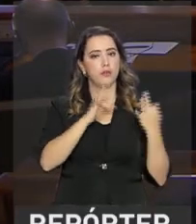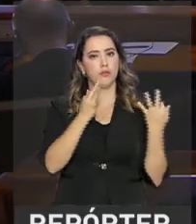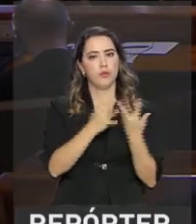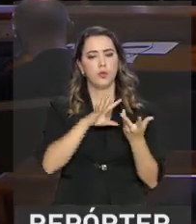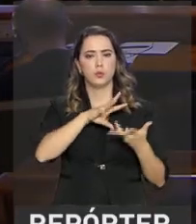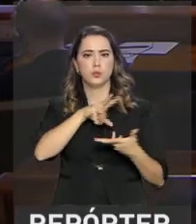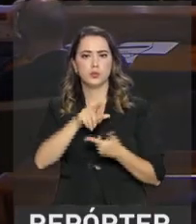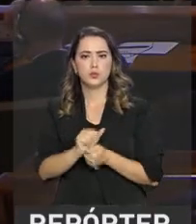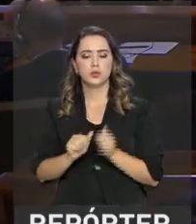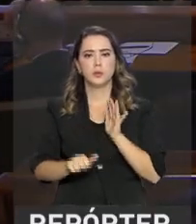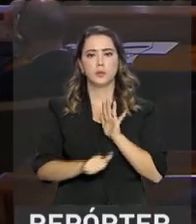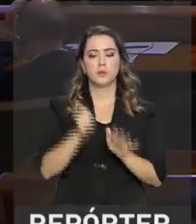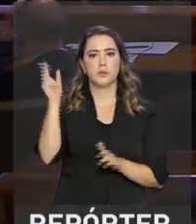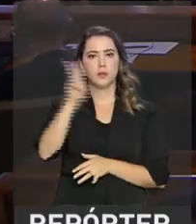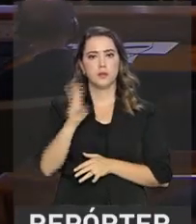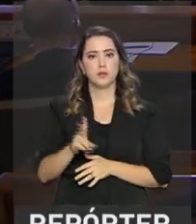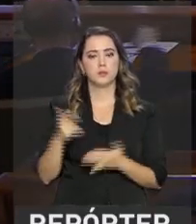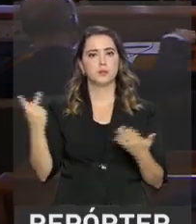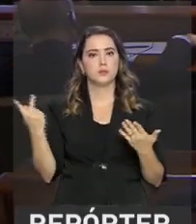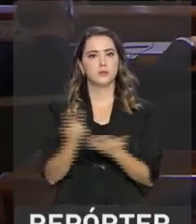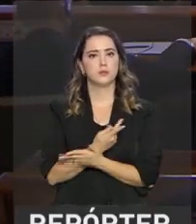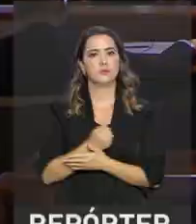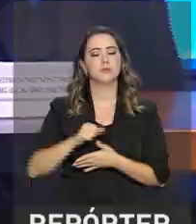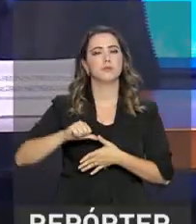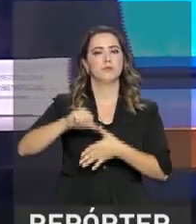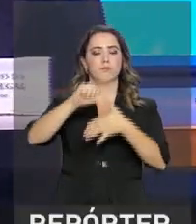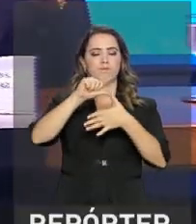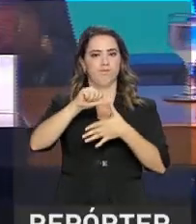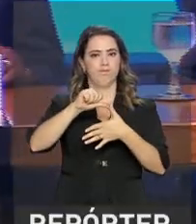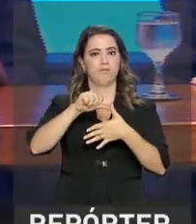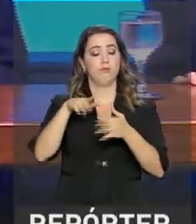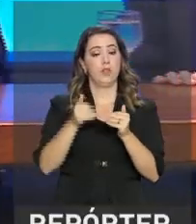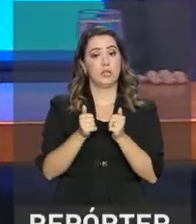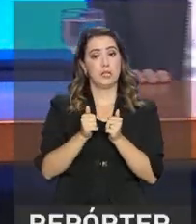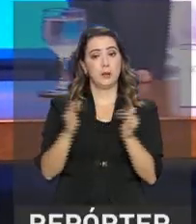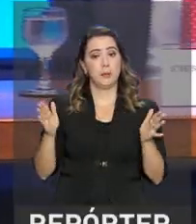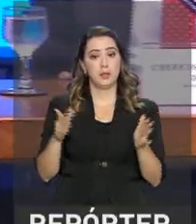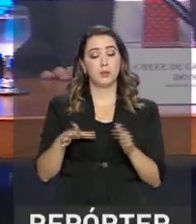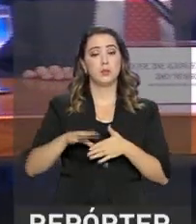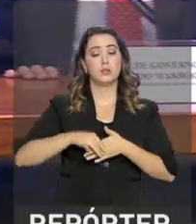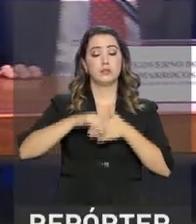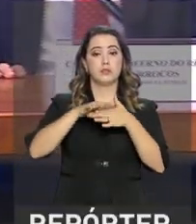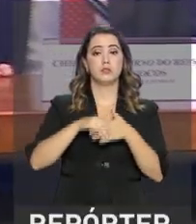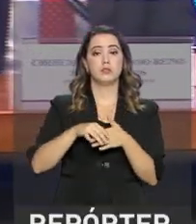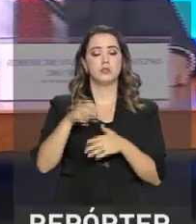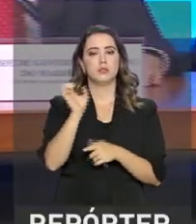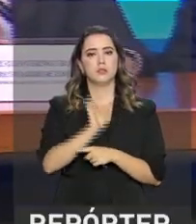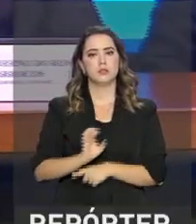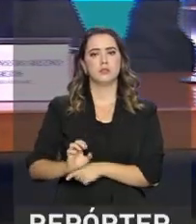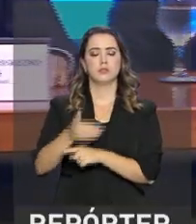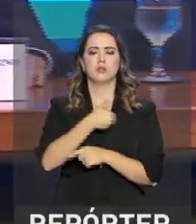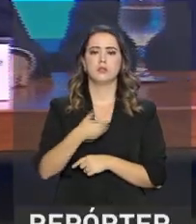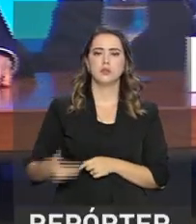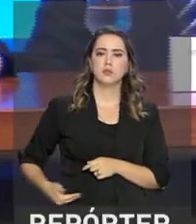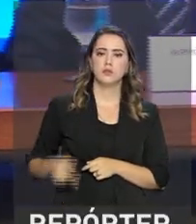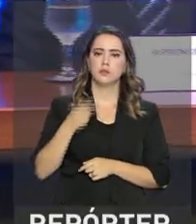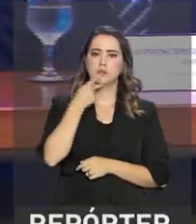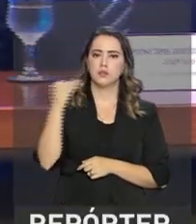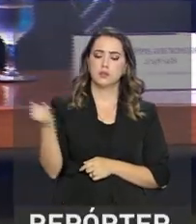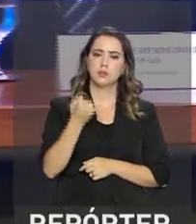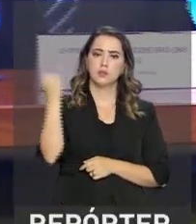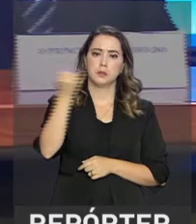fórum ea primeira vez que acontece no hemisfério sul na abertura chefes de estado e de governo destacaram a importância